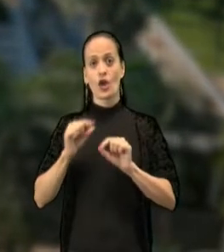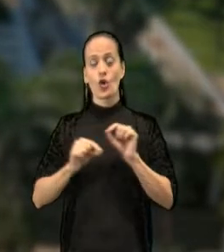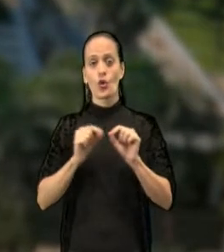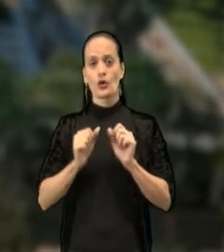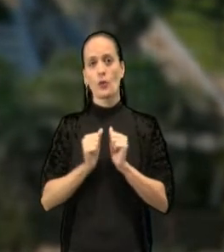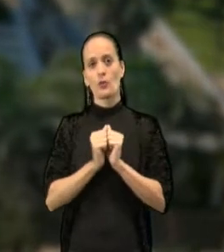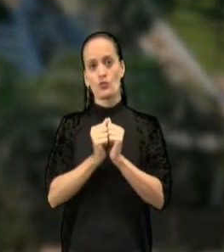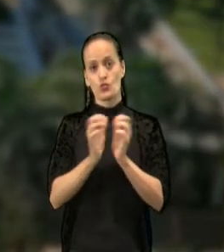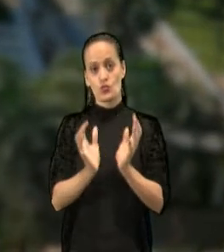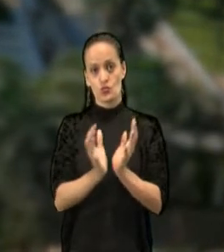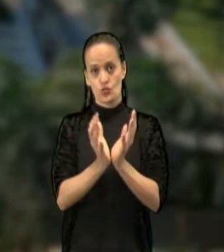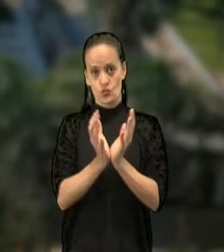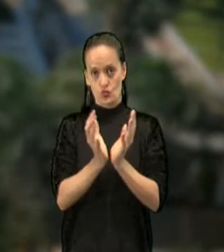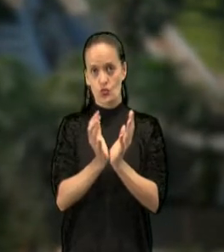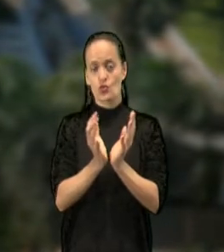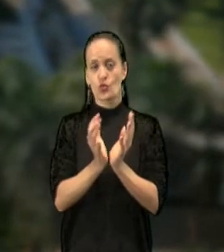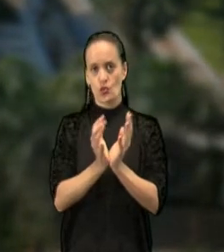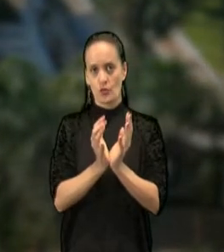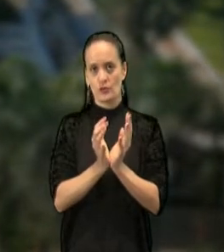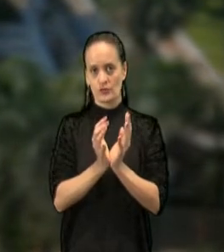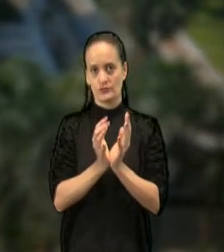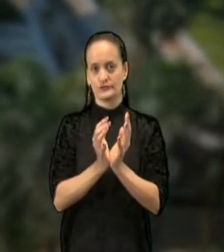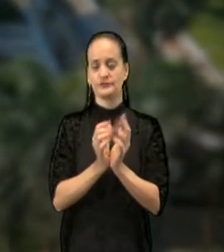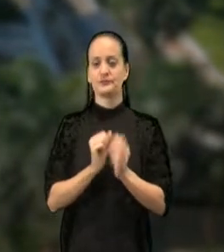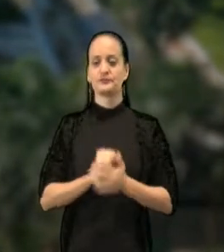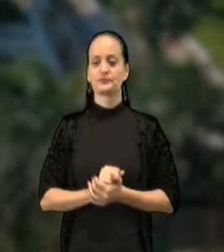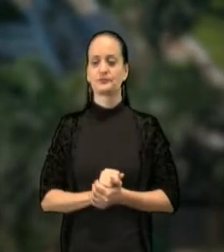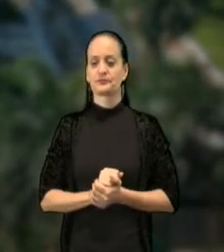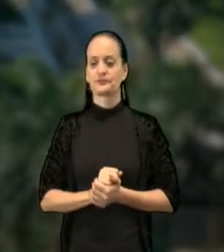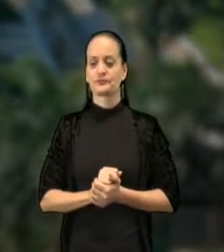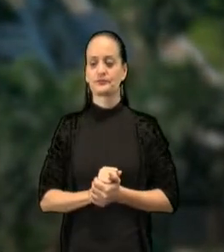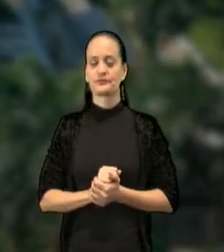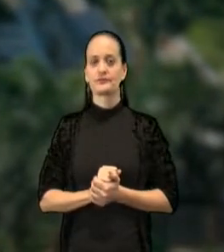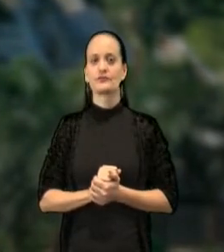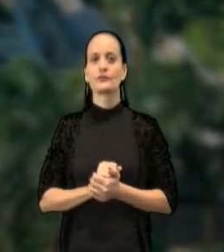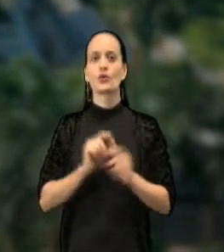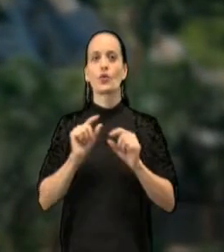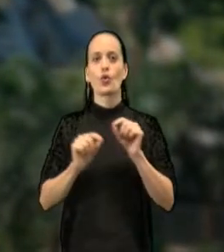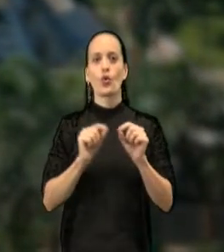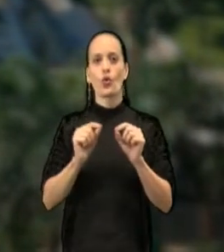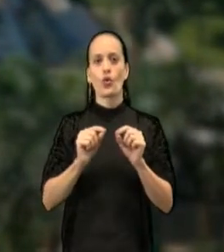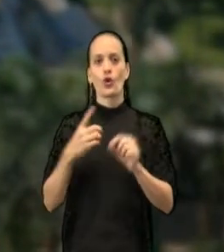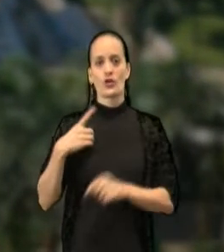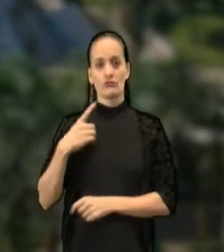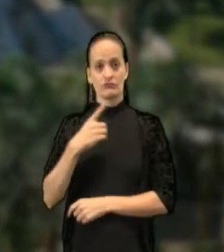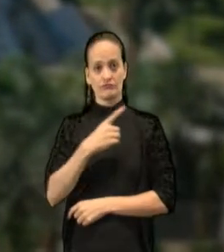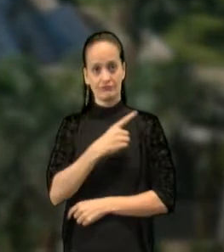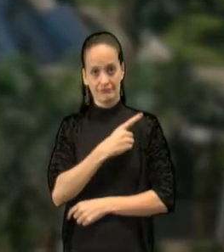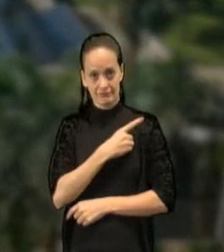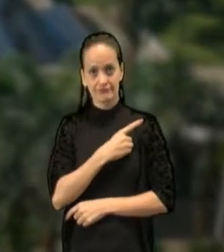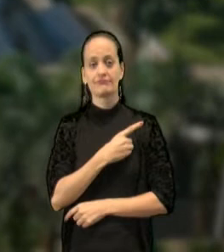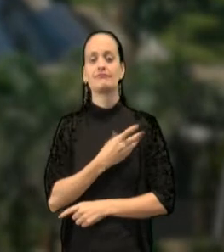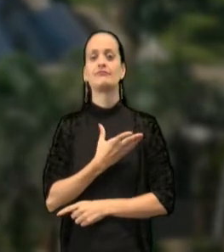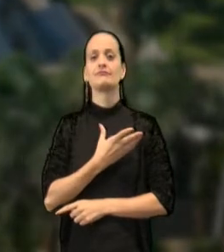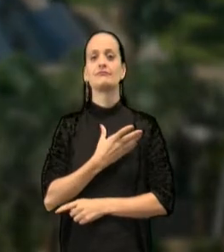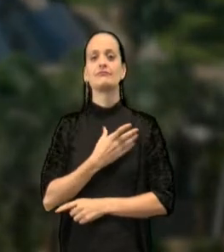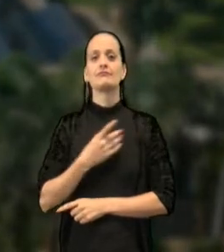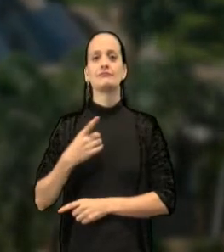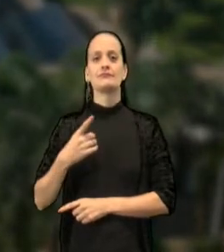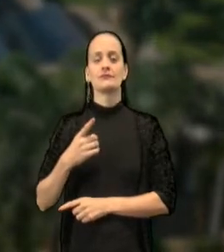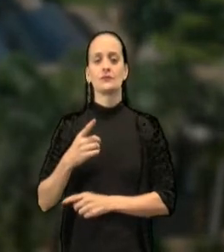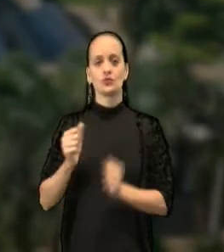com representantes dos seguintes órgãos: Conselho Pastoral, Diretoria da Igreja, Conselho